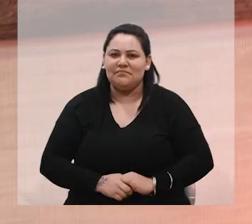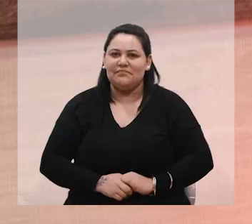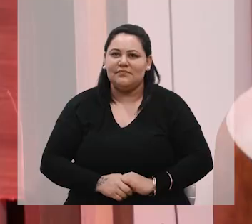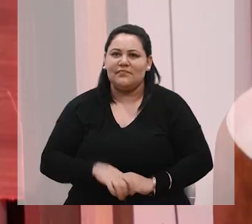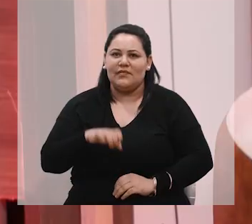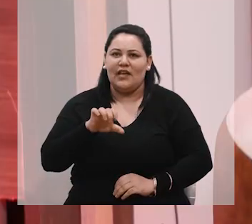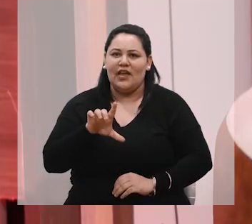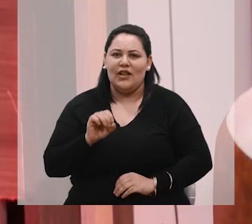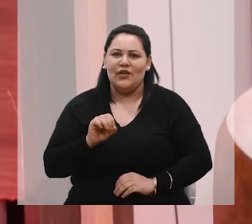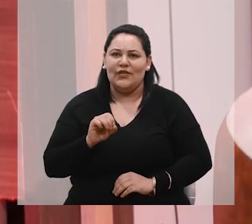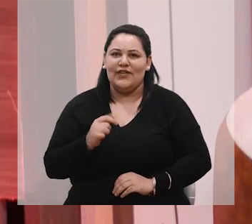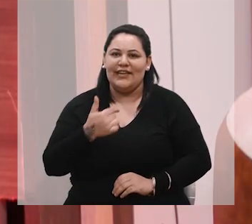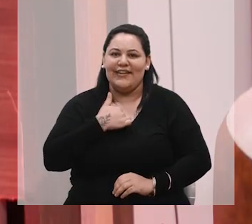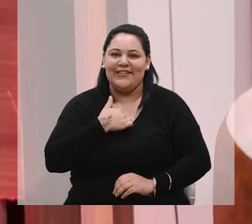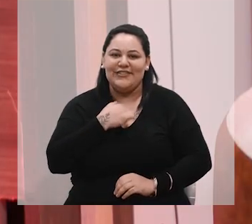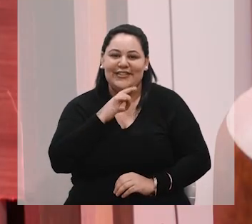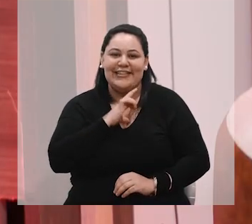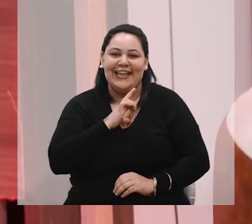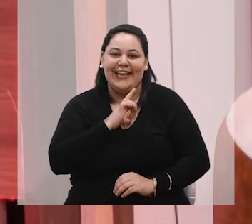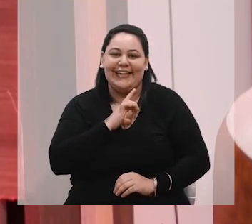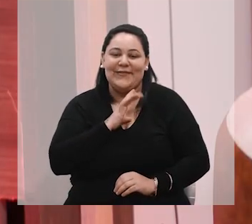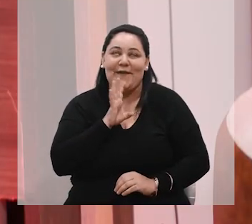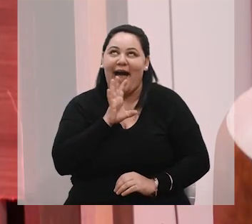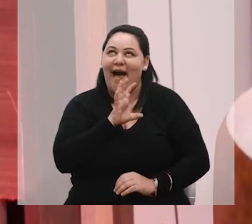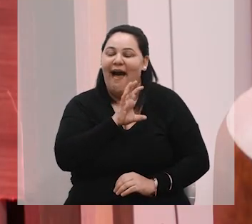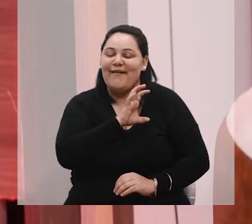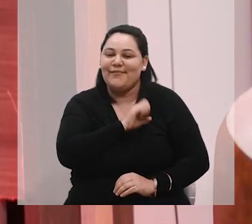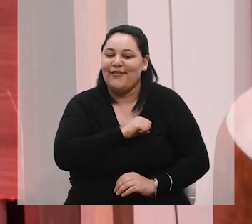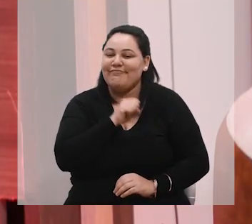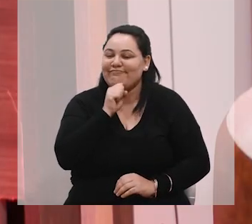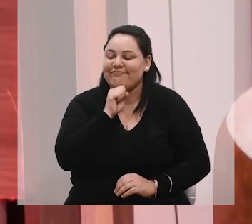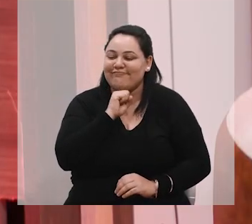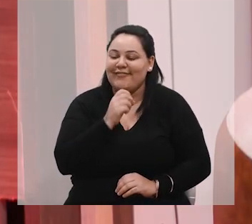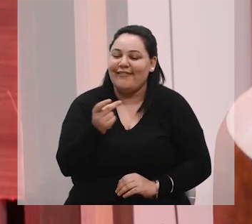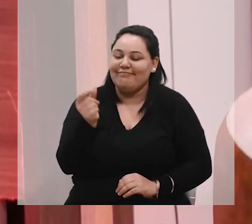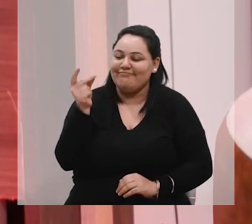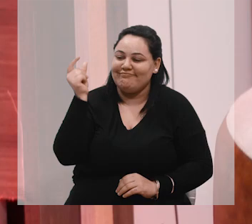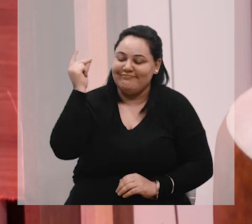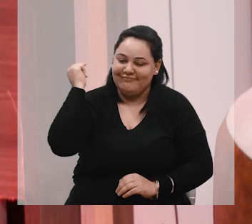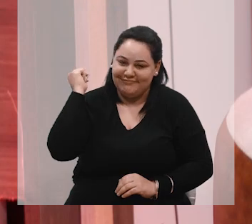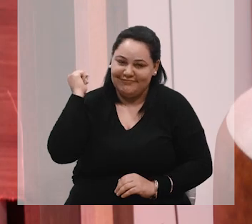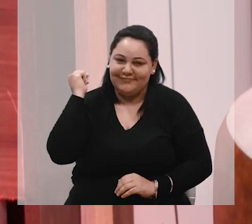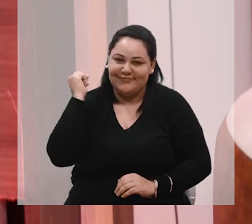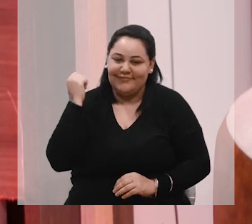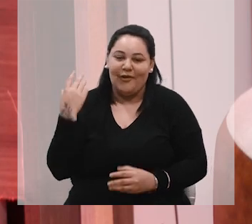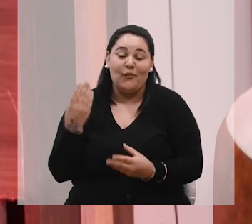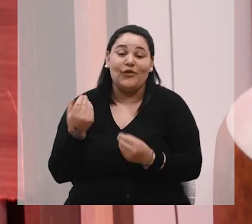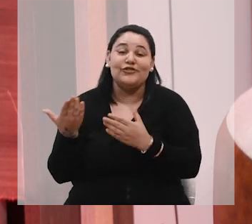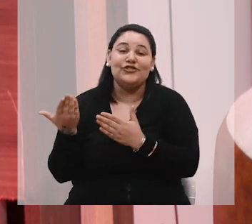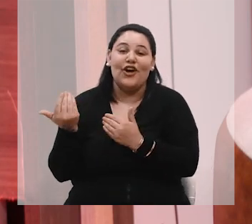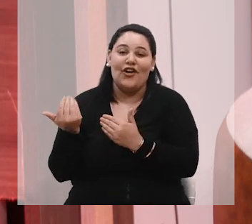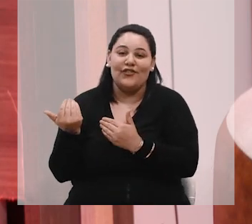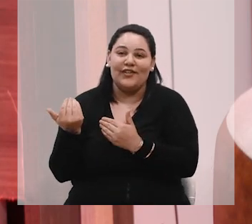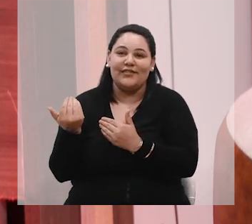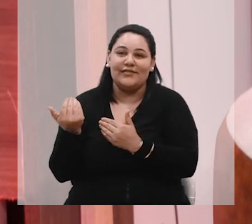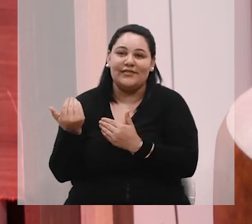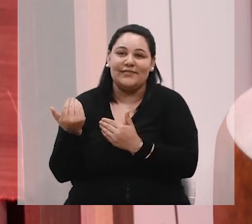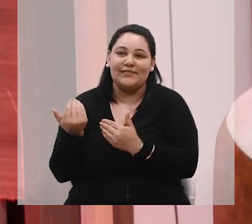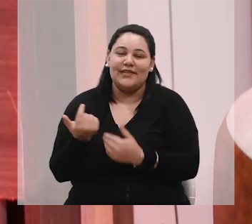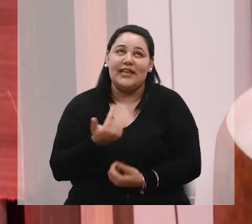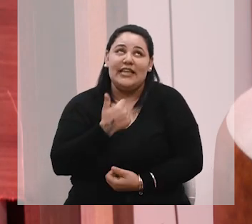Então. A Elô e eu, nós temos um caso de amor muito antigo, né? Desde muito jovem,